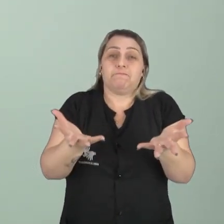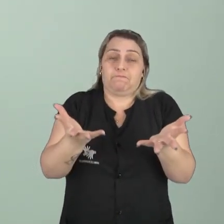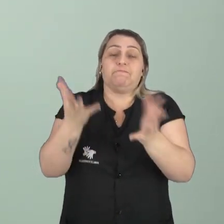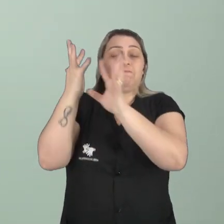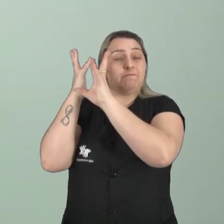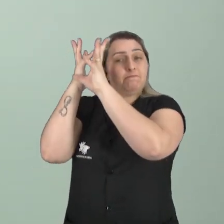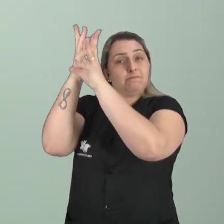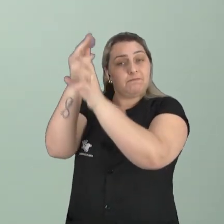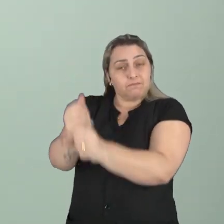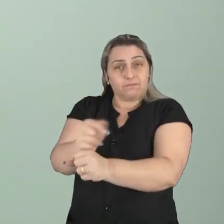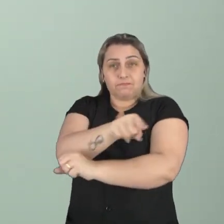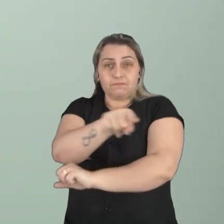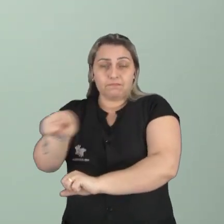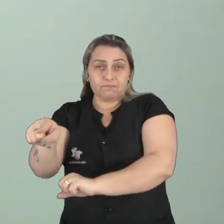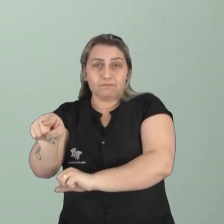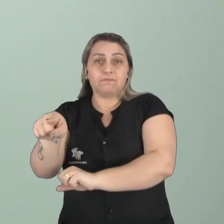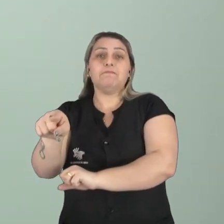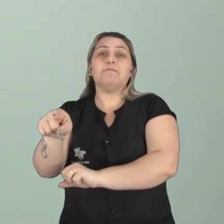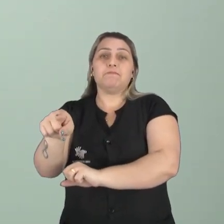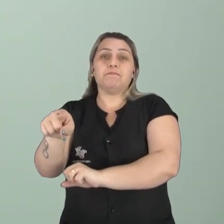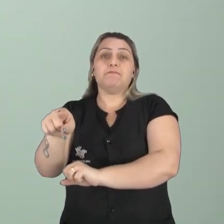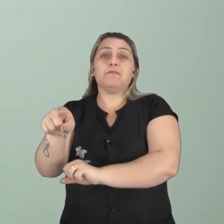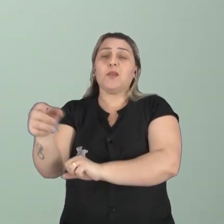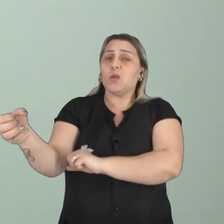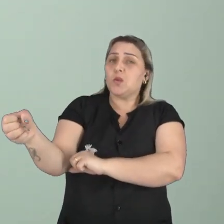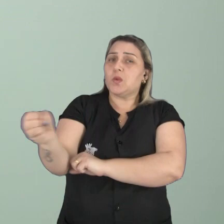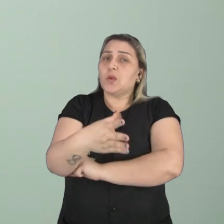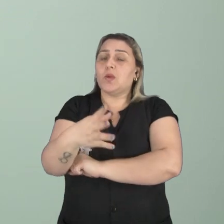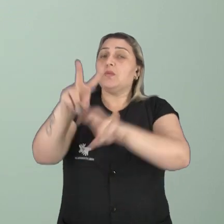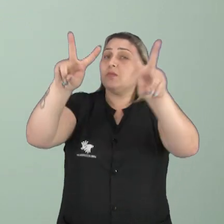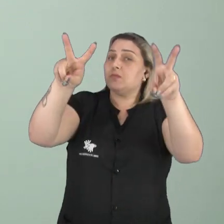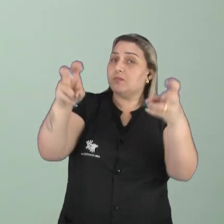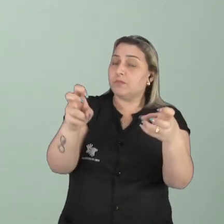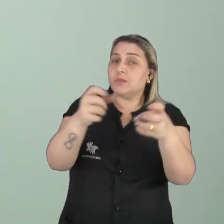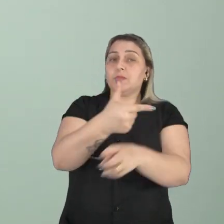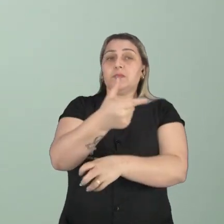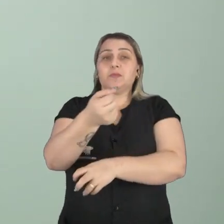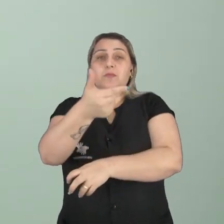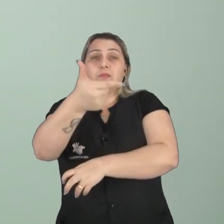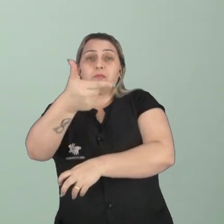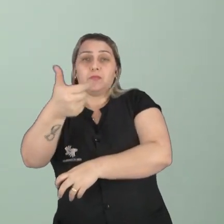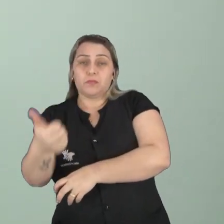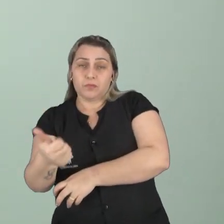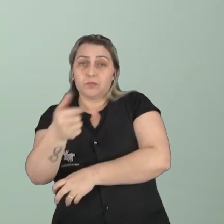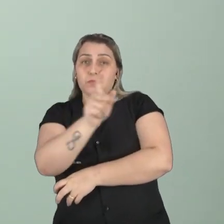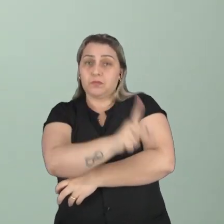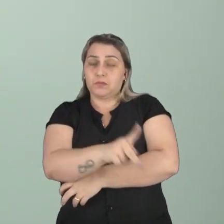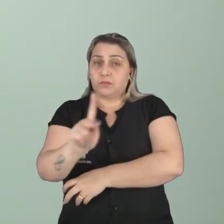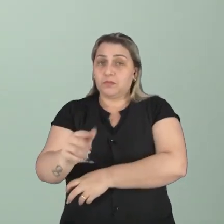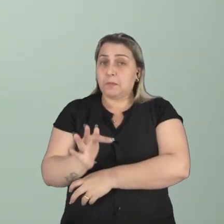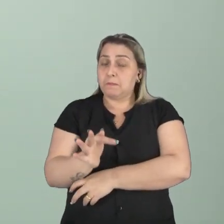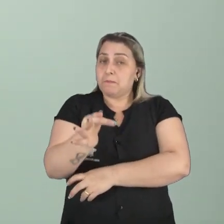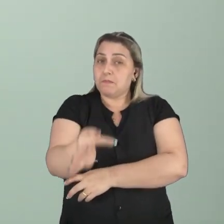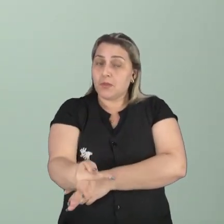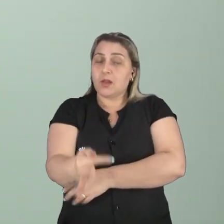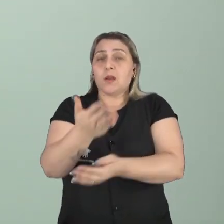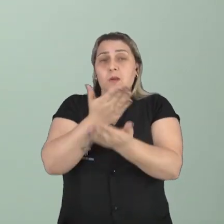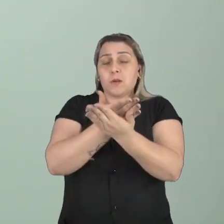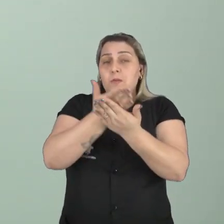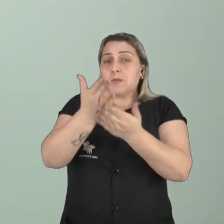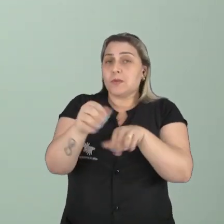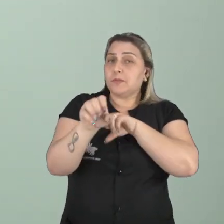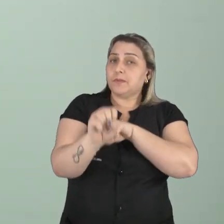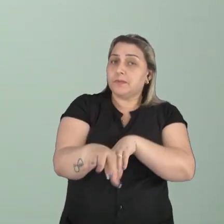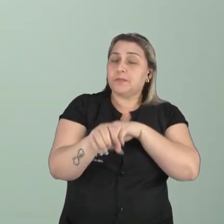aquela revisada para você então entrar nos novos assuntos de 2021 que seu professor em breve estará começando